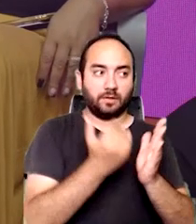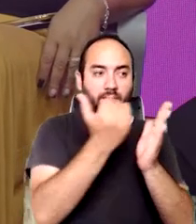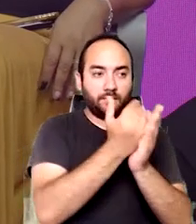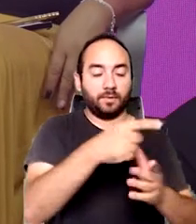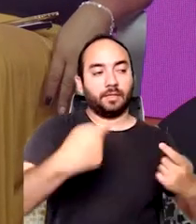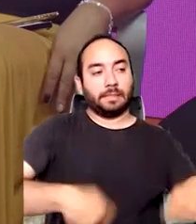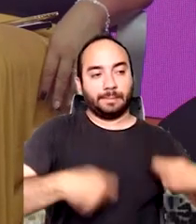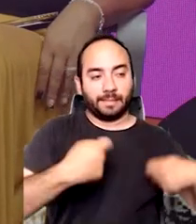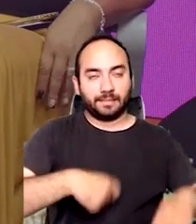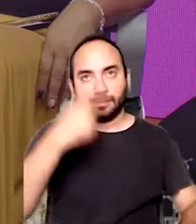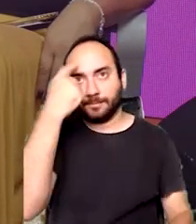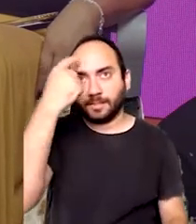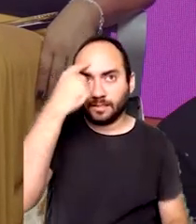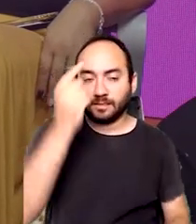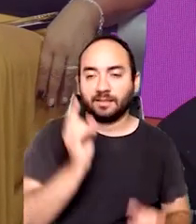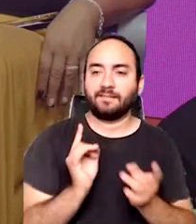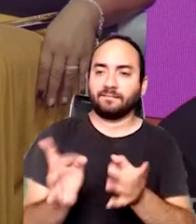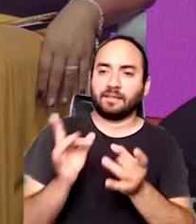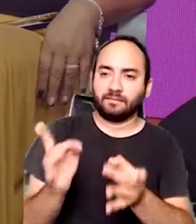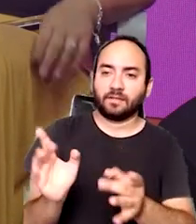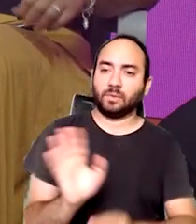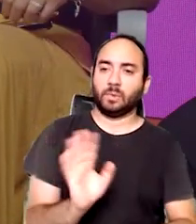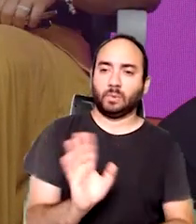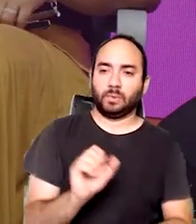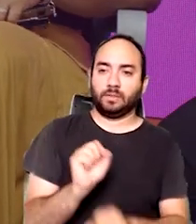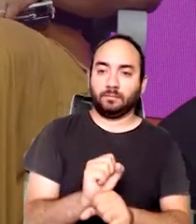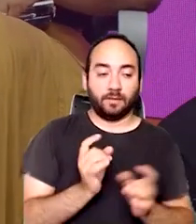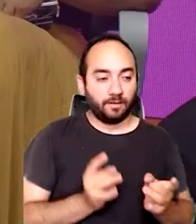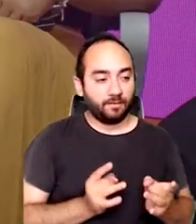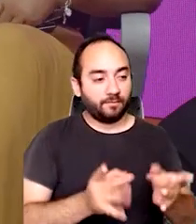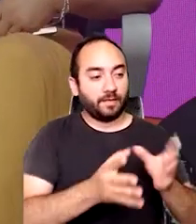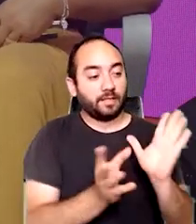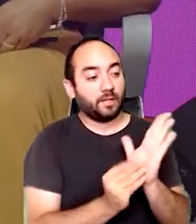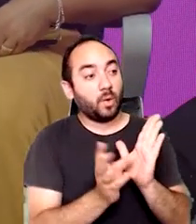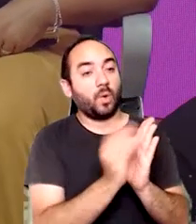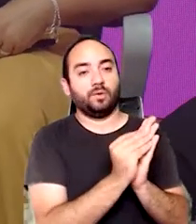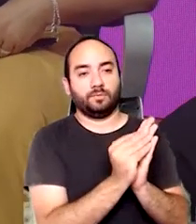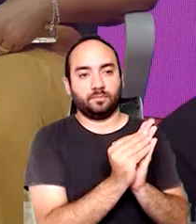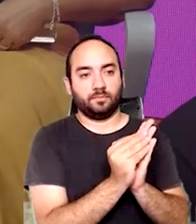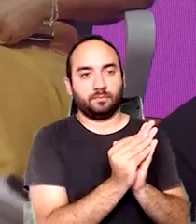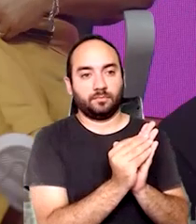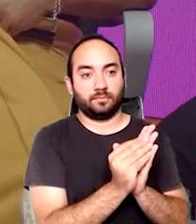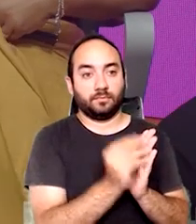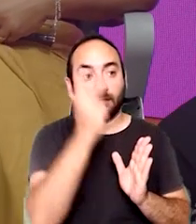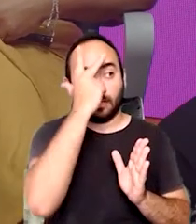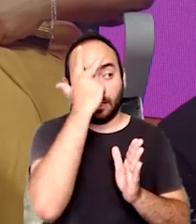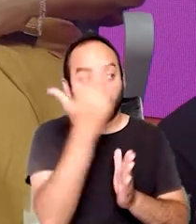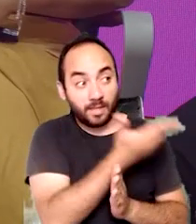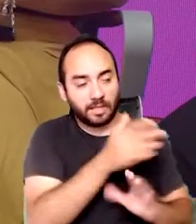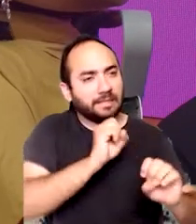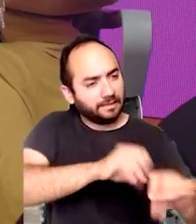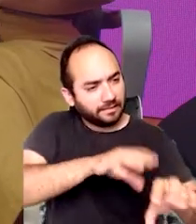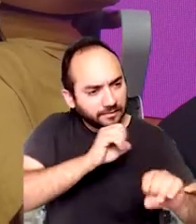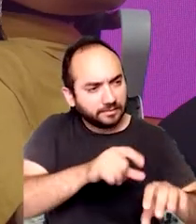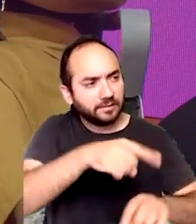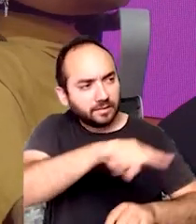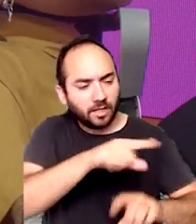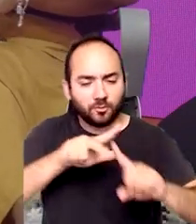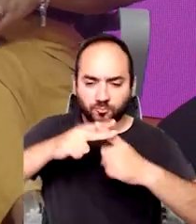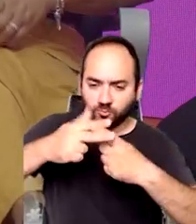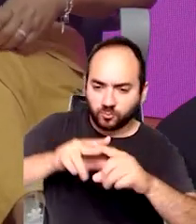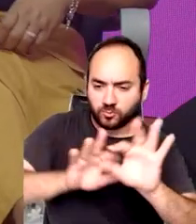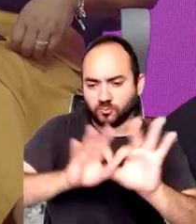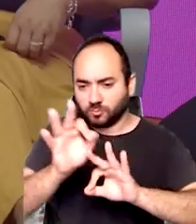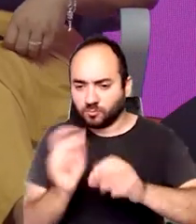dinheiro você precisa parar de tentar vender móveis e vender conteúdo ensine as pessoas a fazer essas